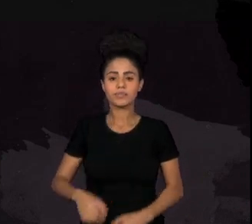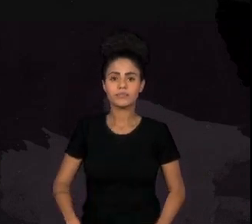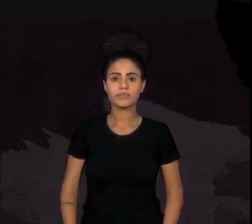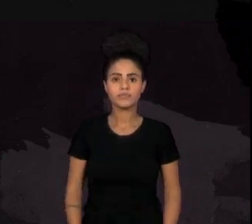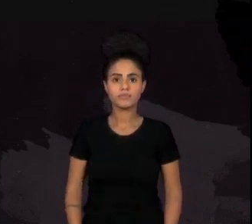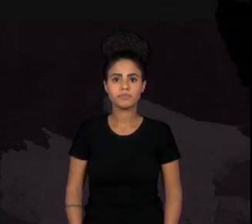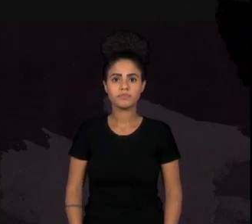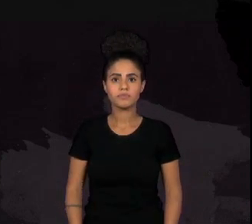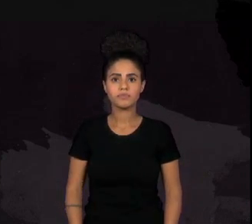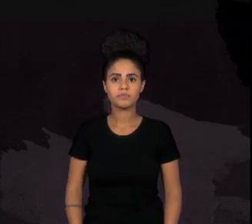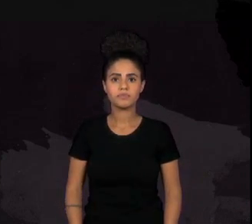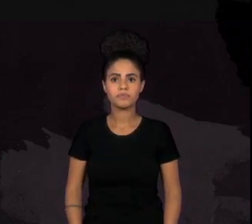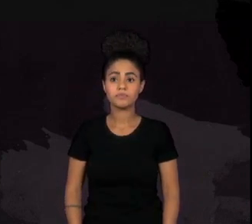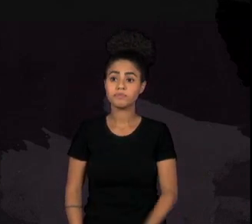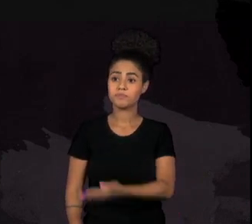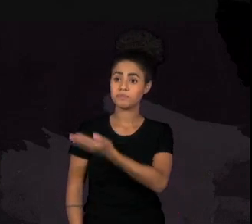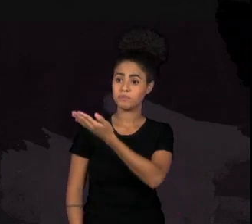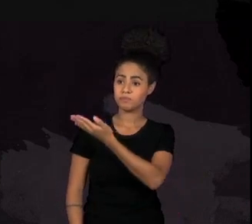tô falando da